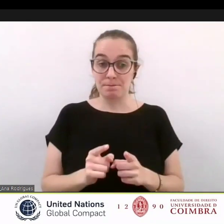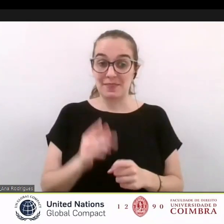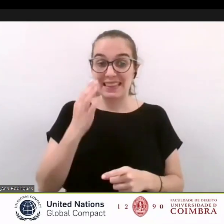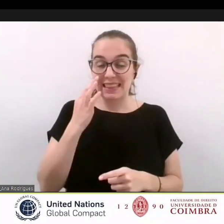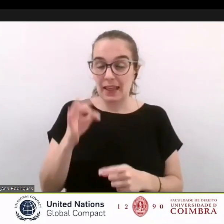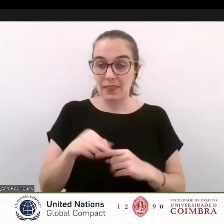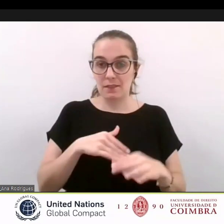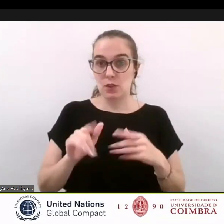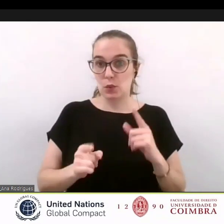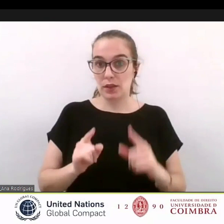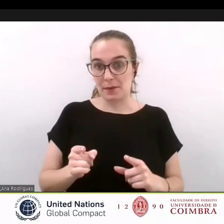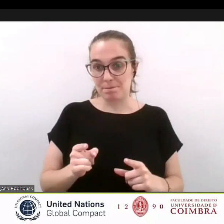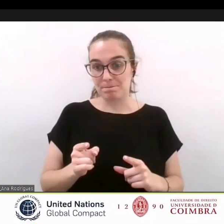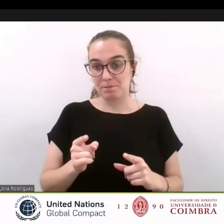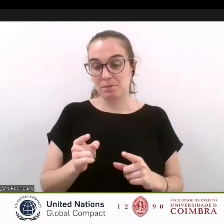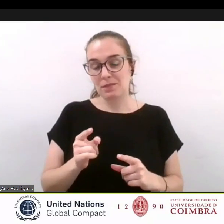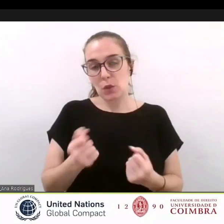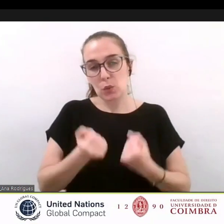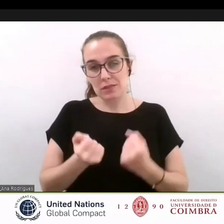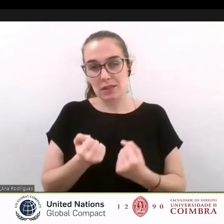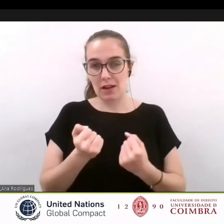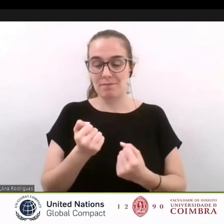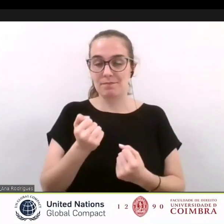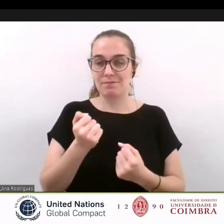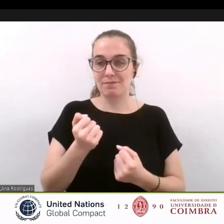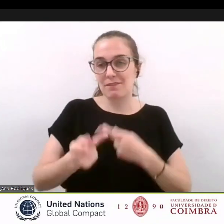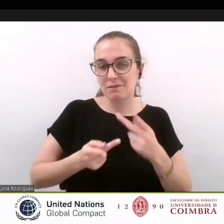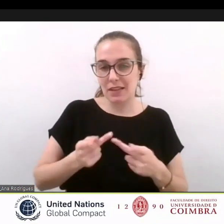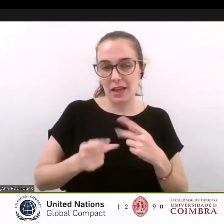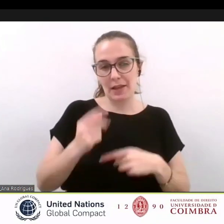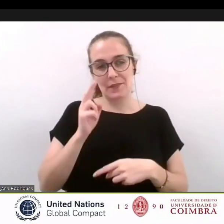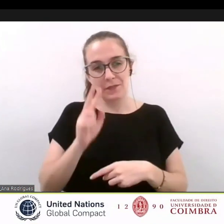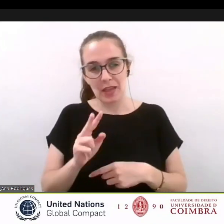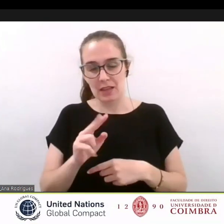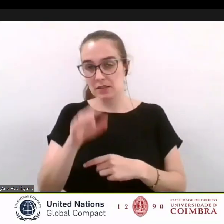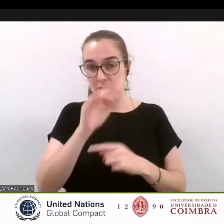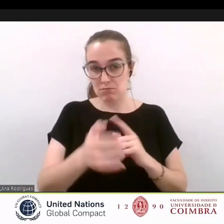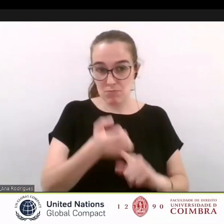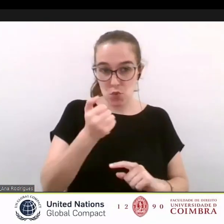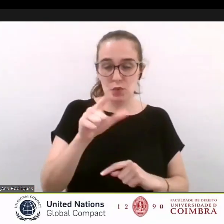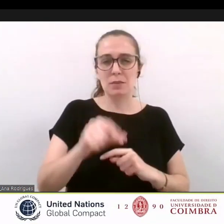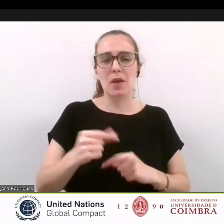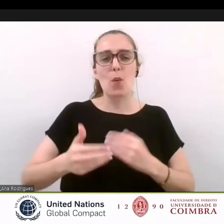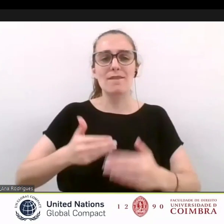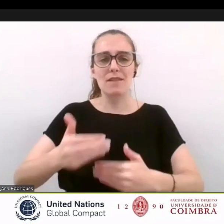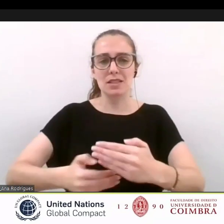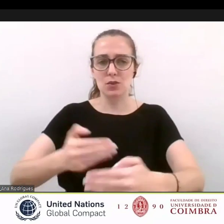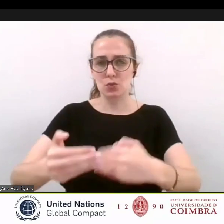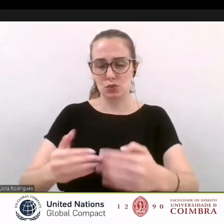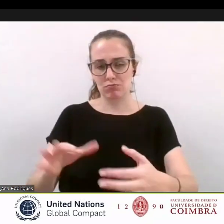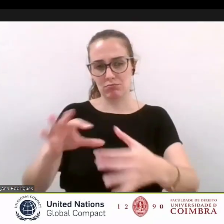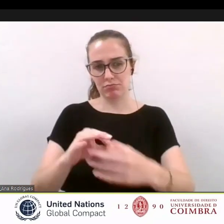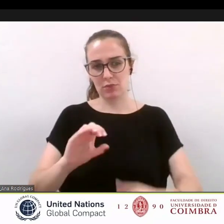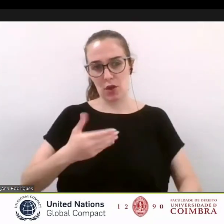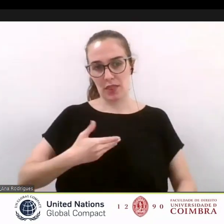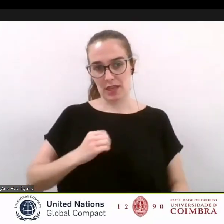é encontrar formas de medir a realização, o progresso rumo aos ODS.